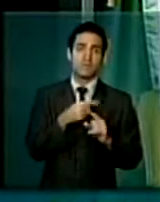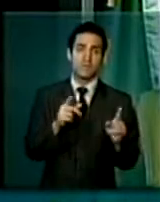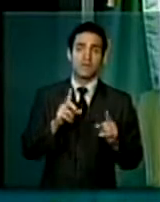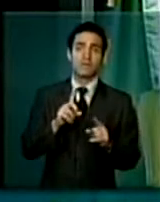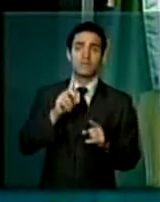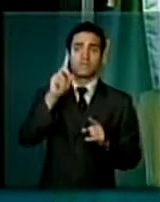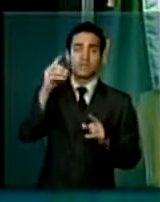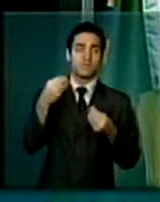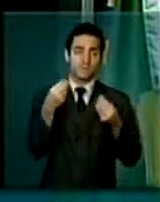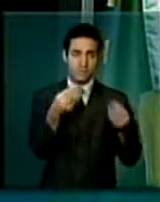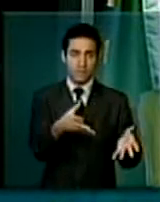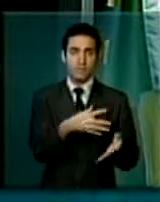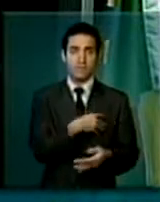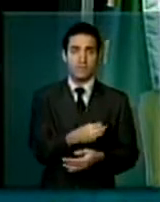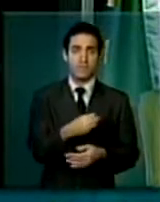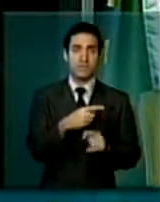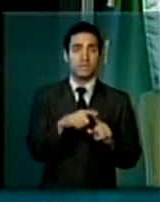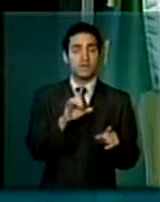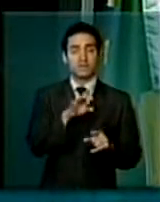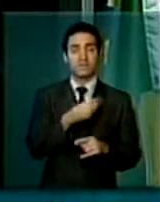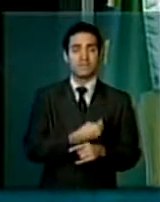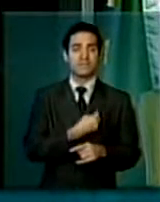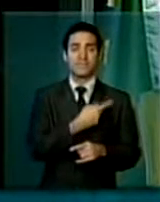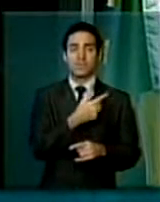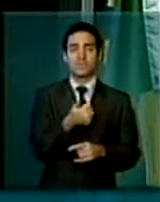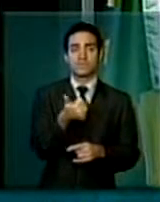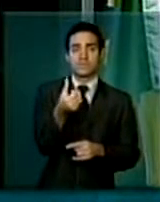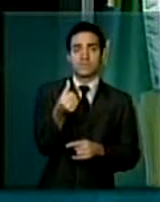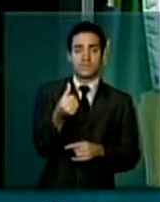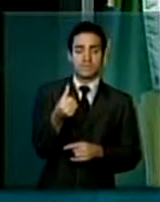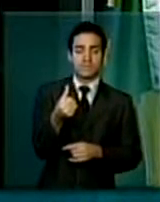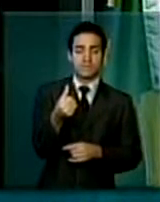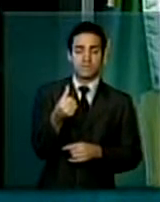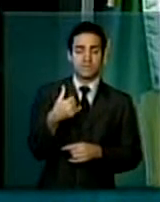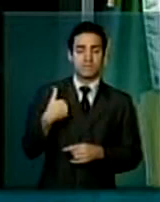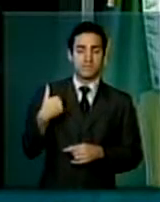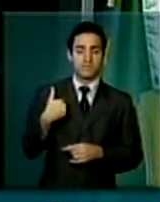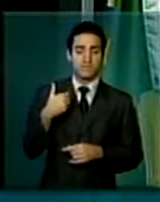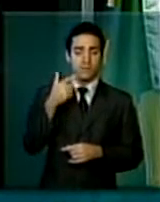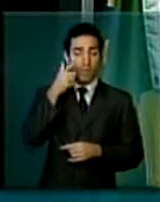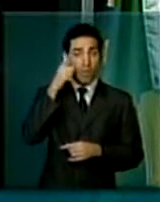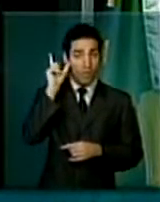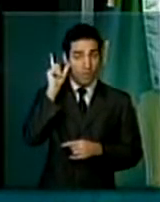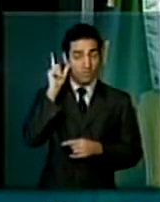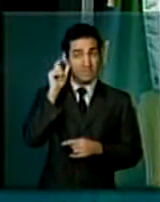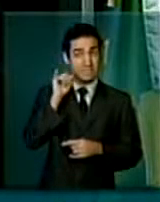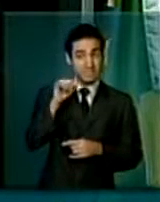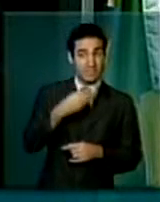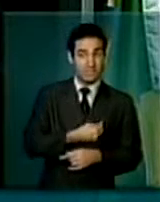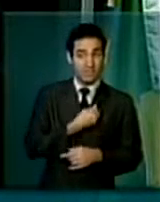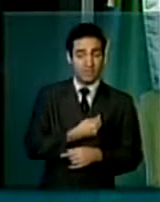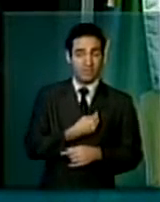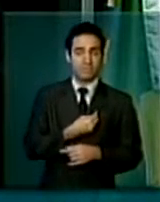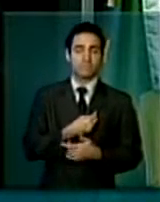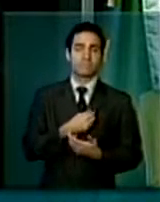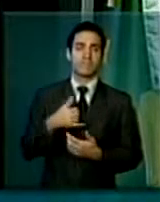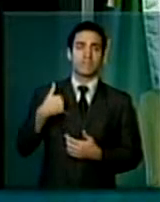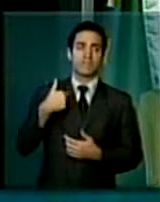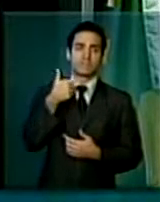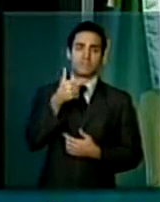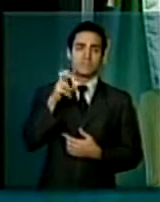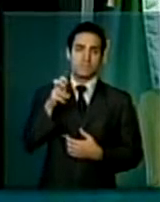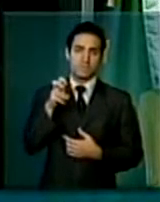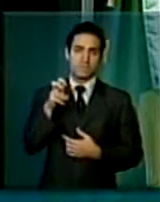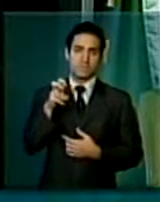o teu pedido, mas era para viver 16 anos. Ontem ele estaria fazendo 25 anos. Nós temos que compreender